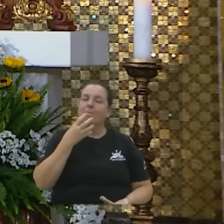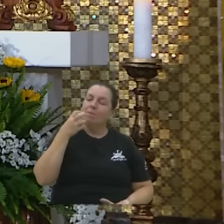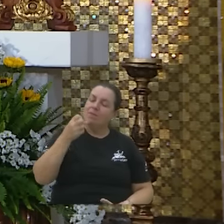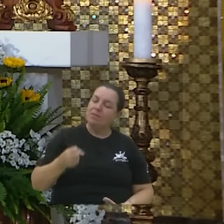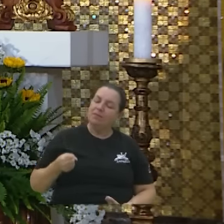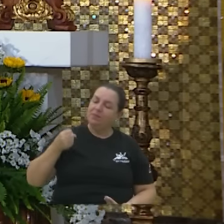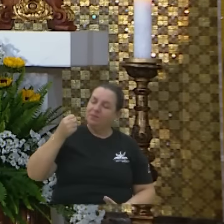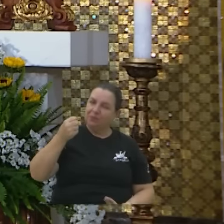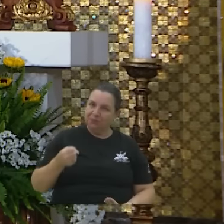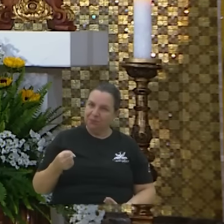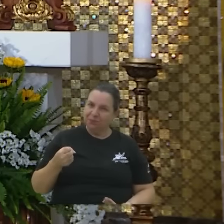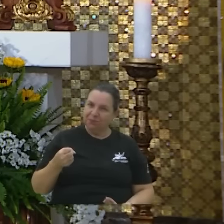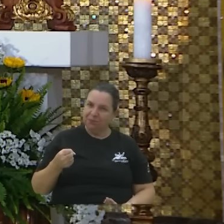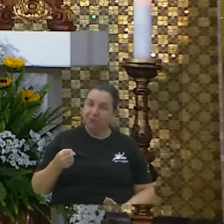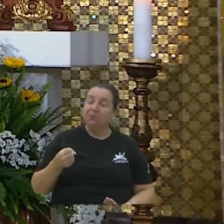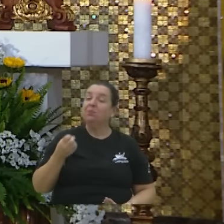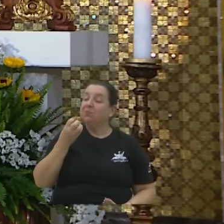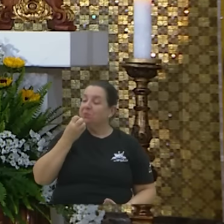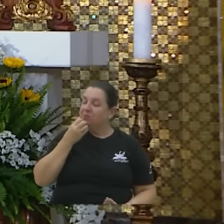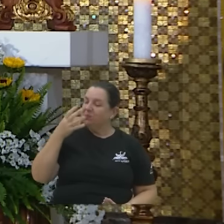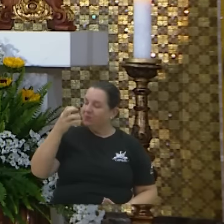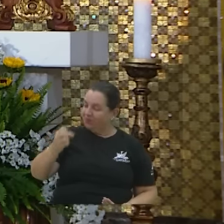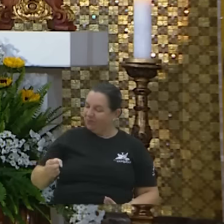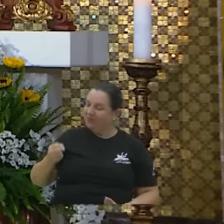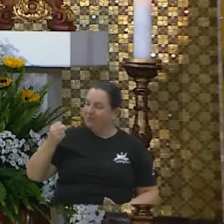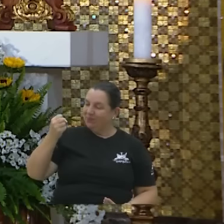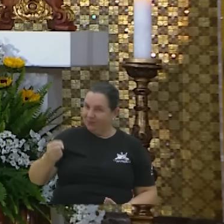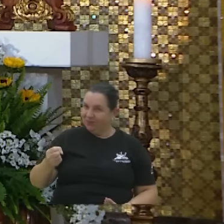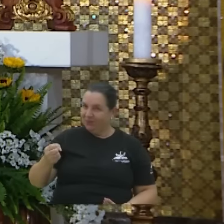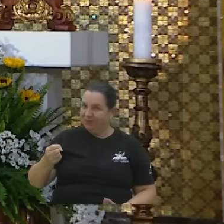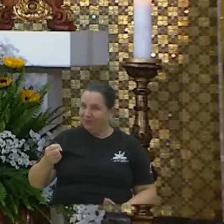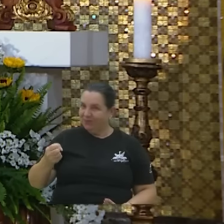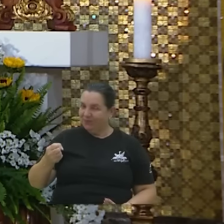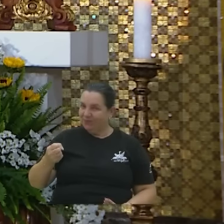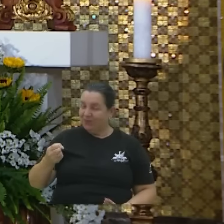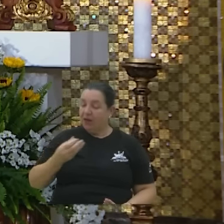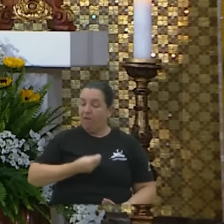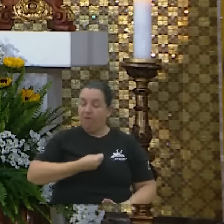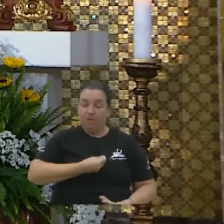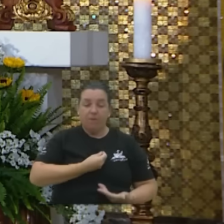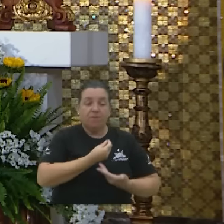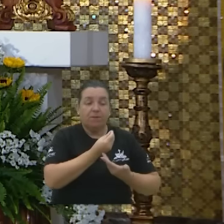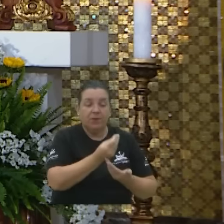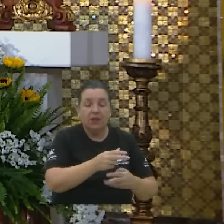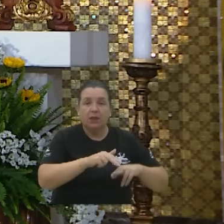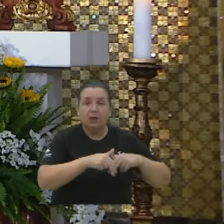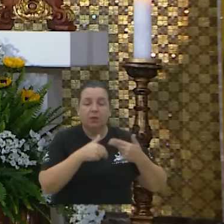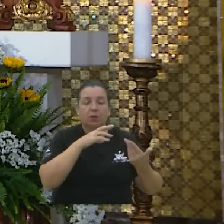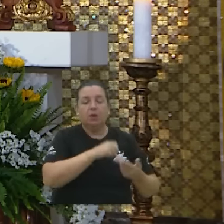pastor. O bom pastor da ovelha dá vida por suas